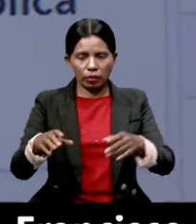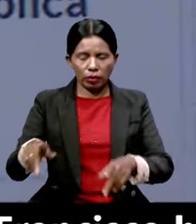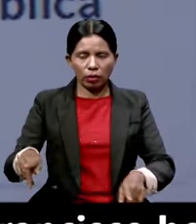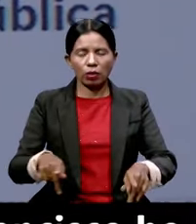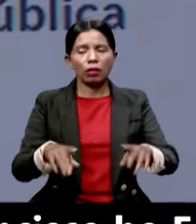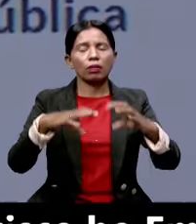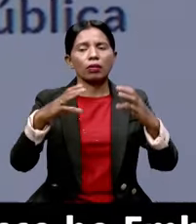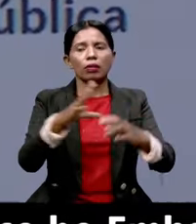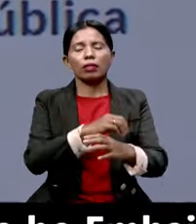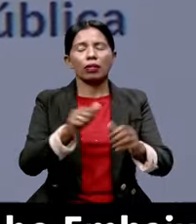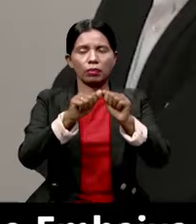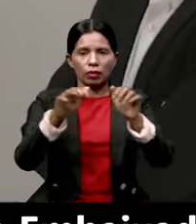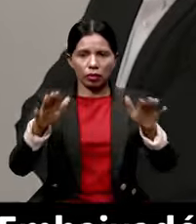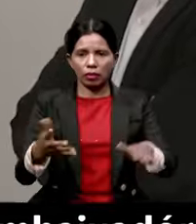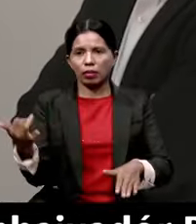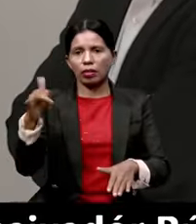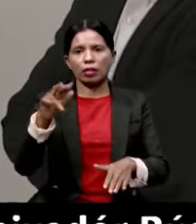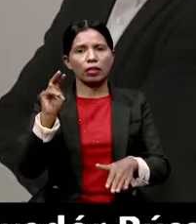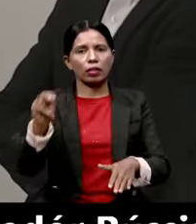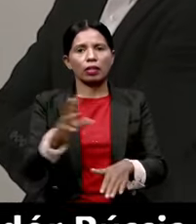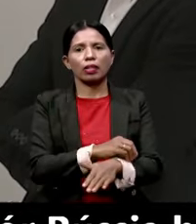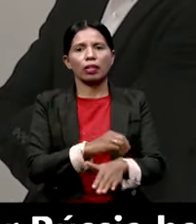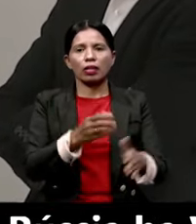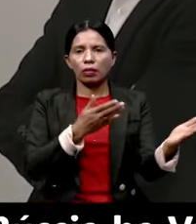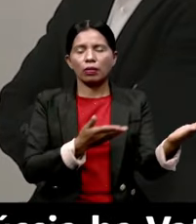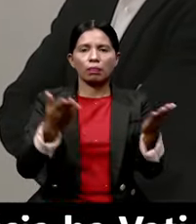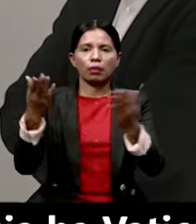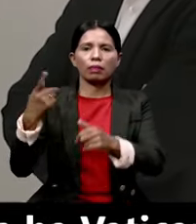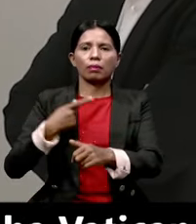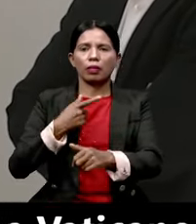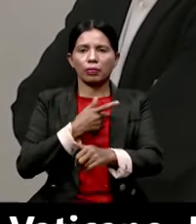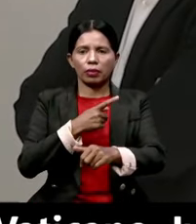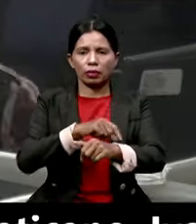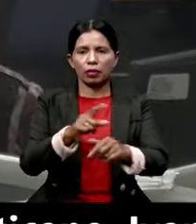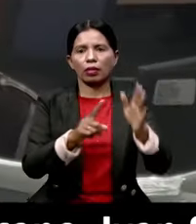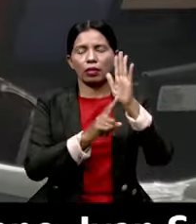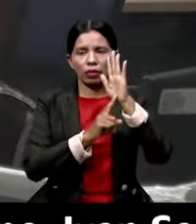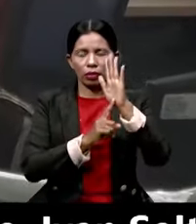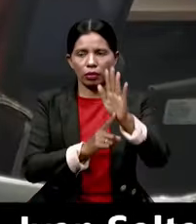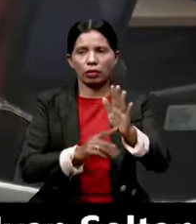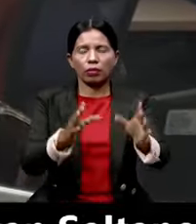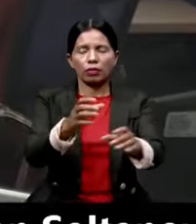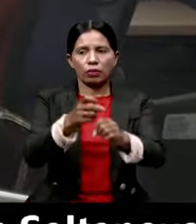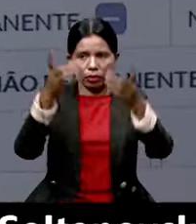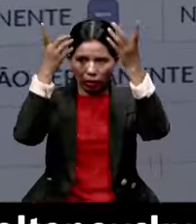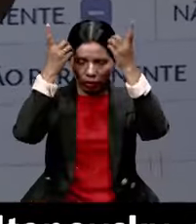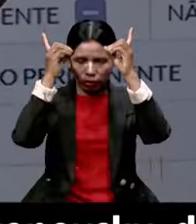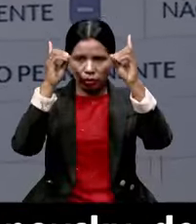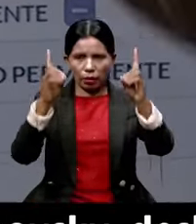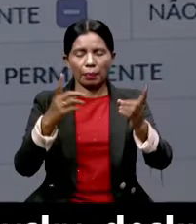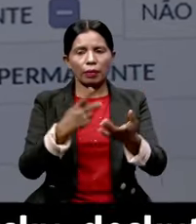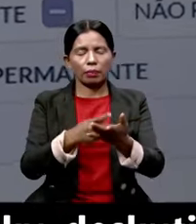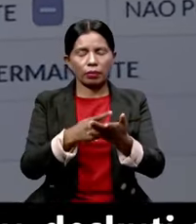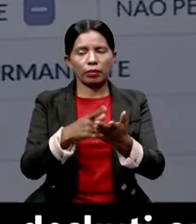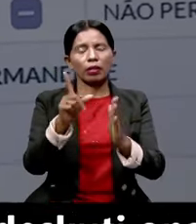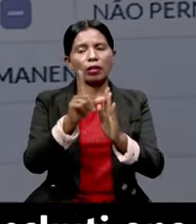público no agente administrativo siraniano, no submete para o Parlamento Nacional, autoriza a forte decisão. Projeto proposta